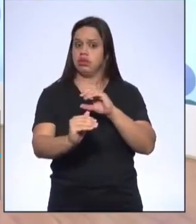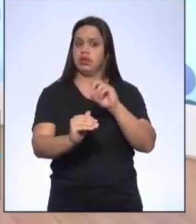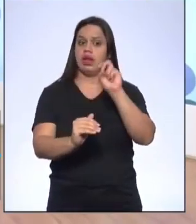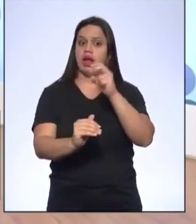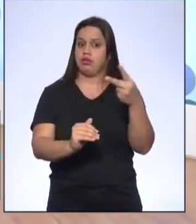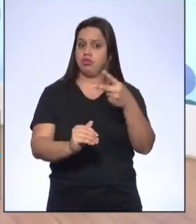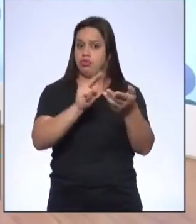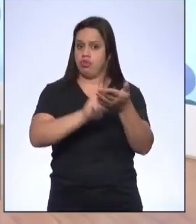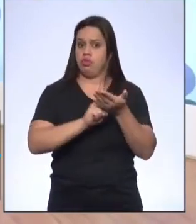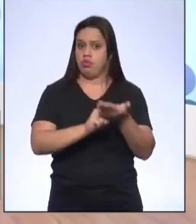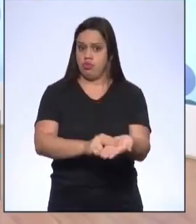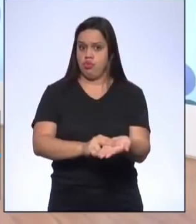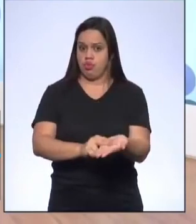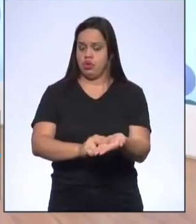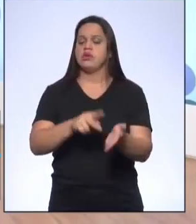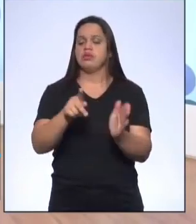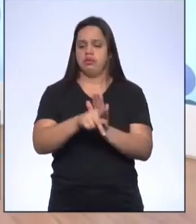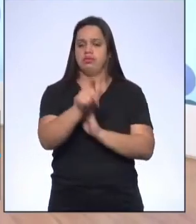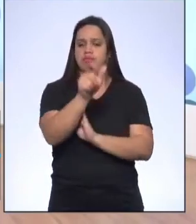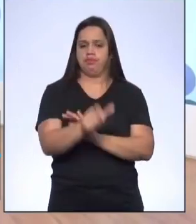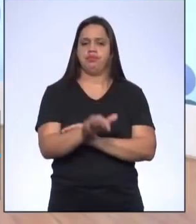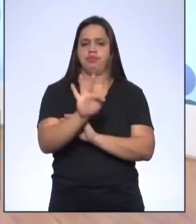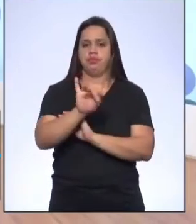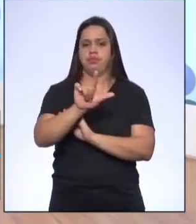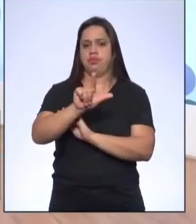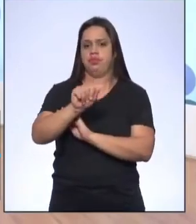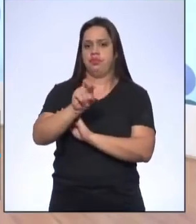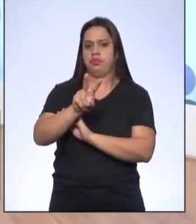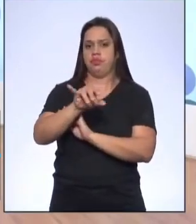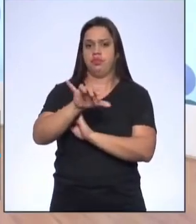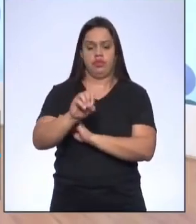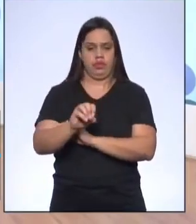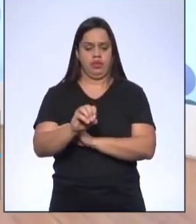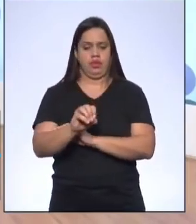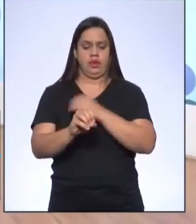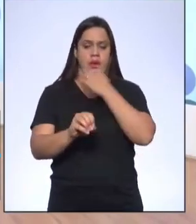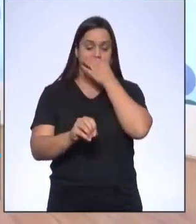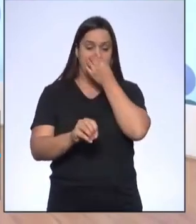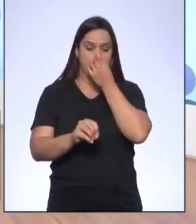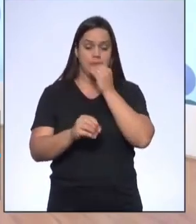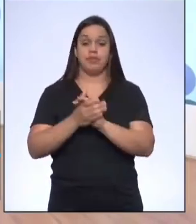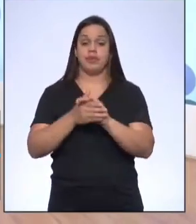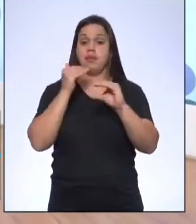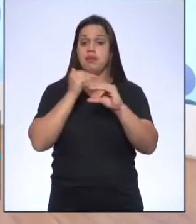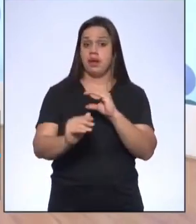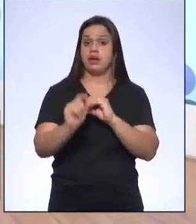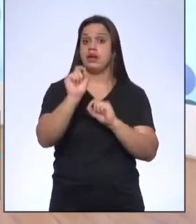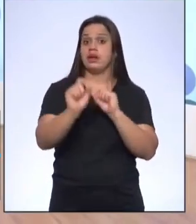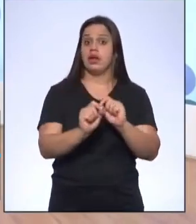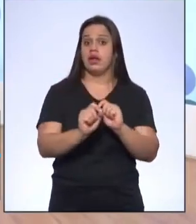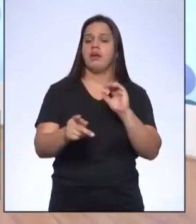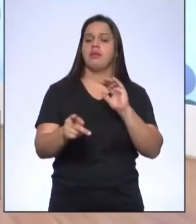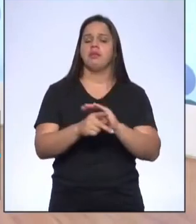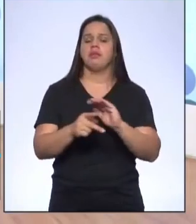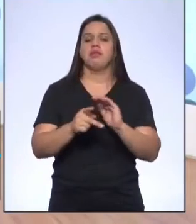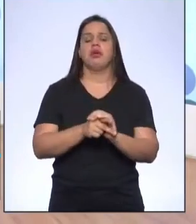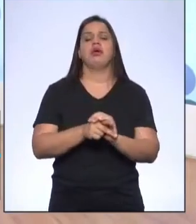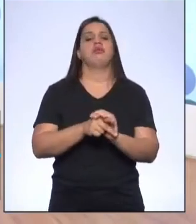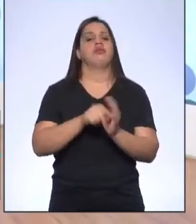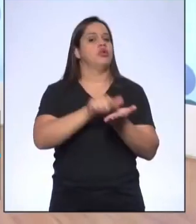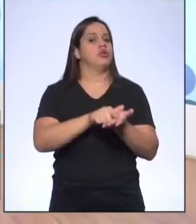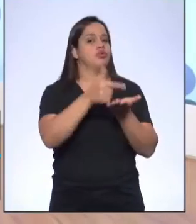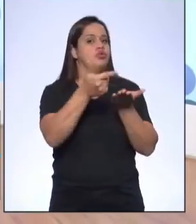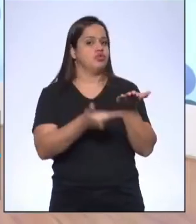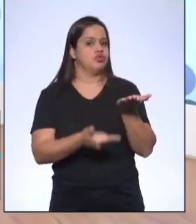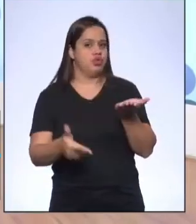próprio. Quem recebeu? Vamos voltar aqui um segundinho, ó. Para quem que é? Ao Jornal Diário de Notícias. E isso eu ainda li no meu